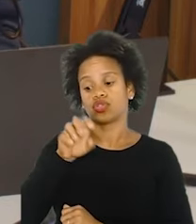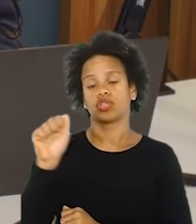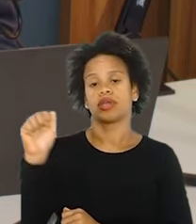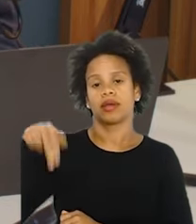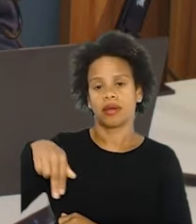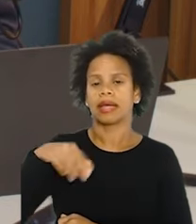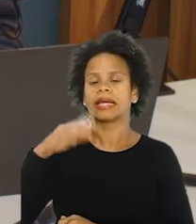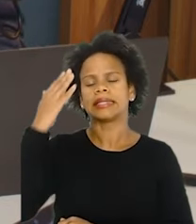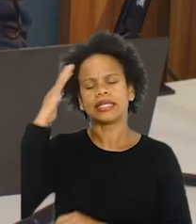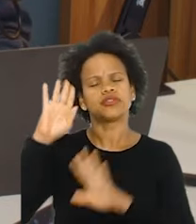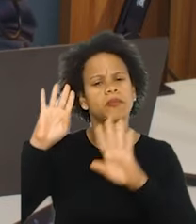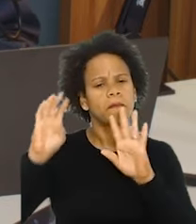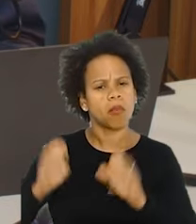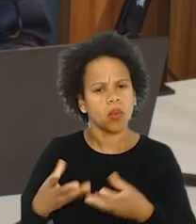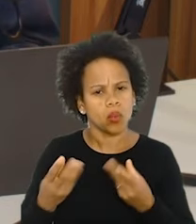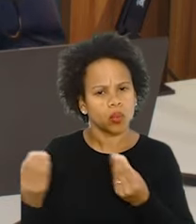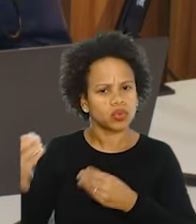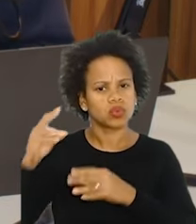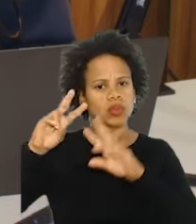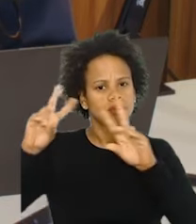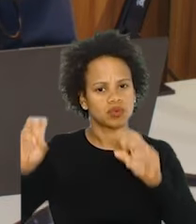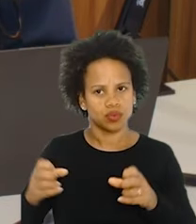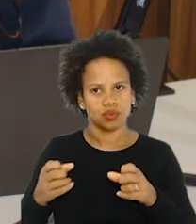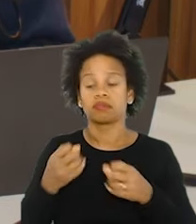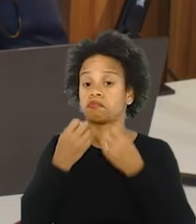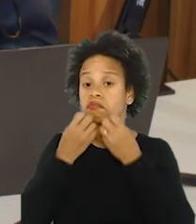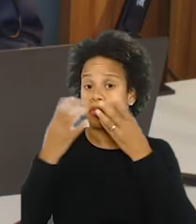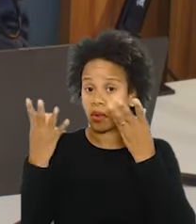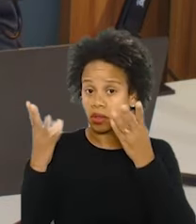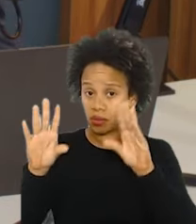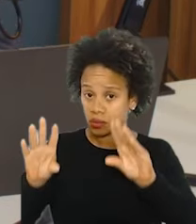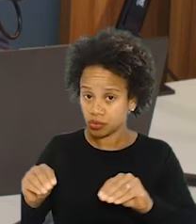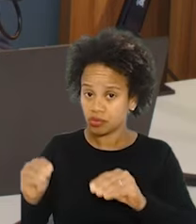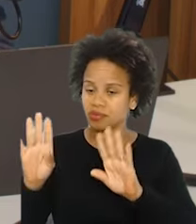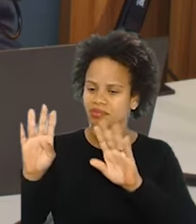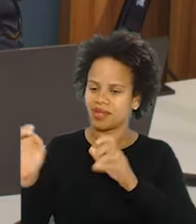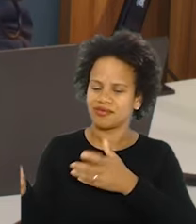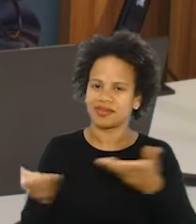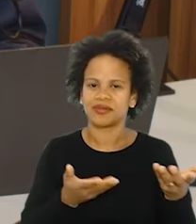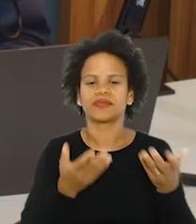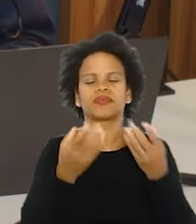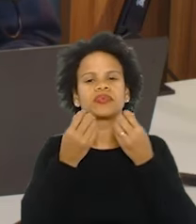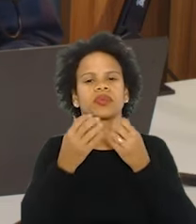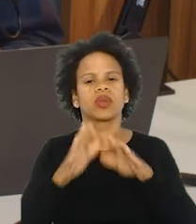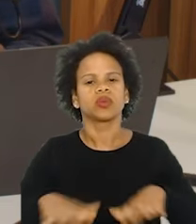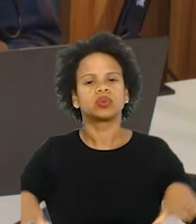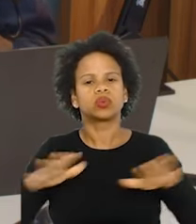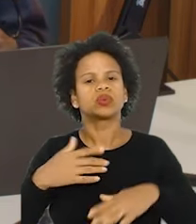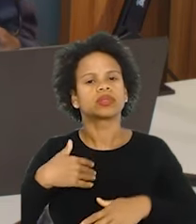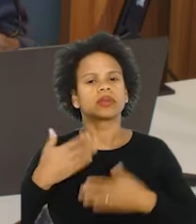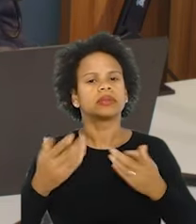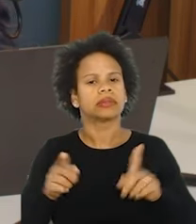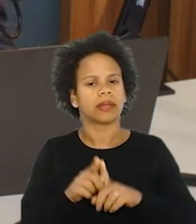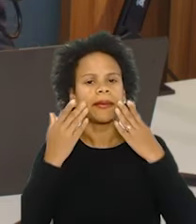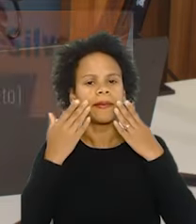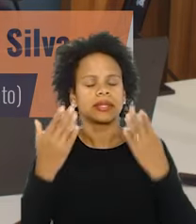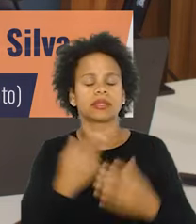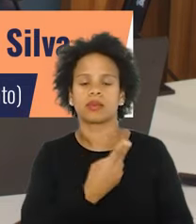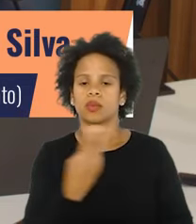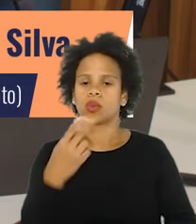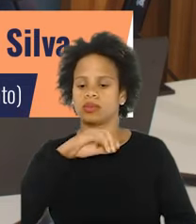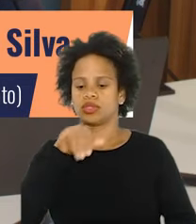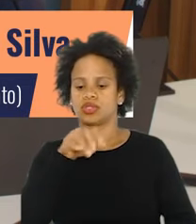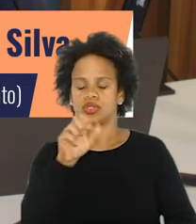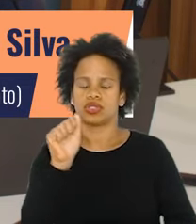muito do assunto Boa noite Jean seja bem-vindo boa noite Line Boa noite a todos Vou me apresentar também eu sou o Jean